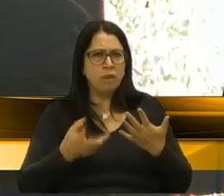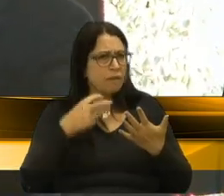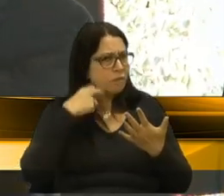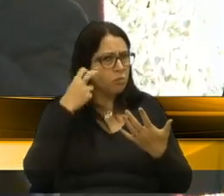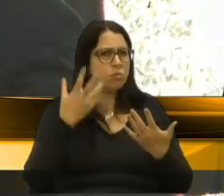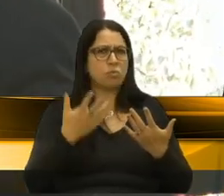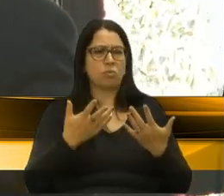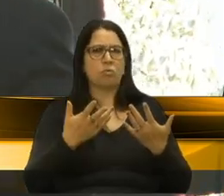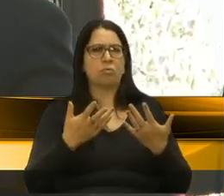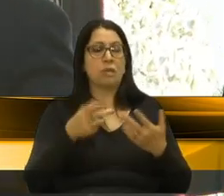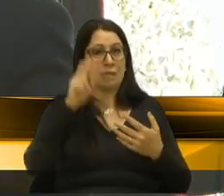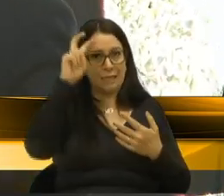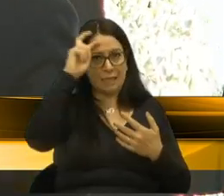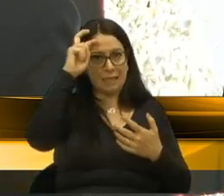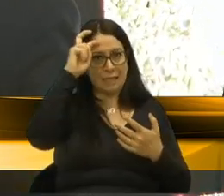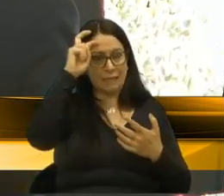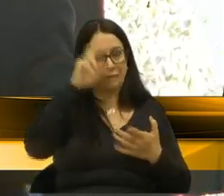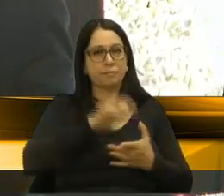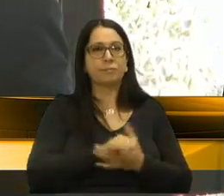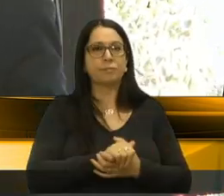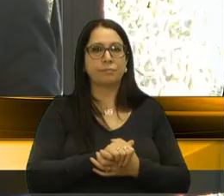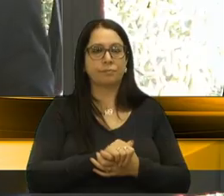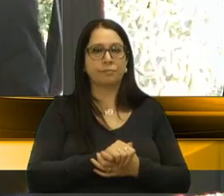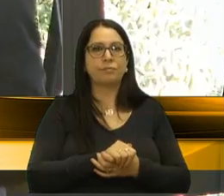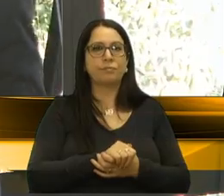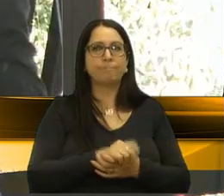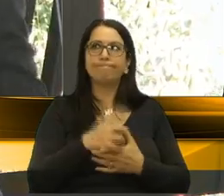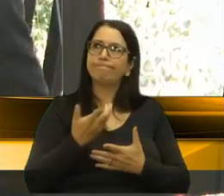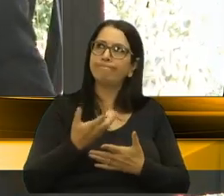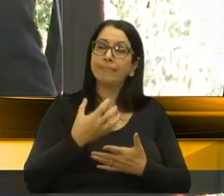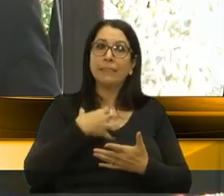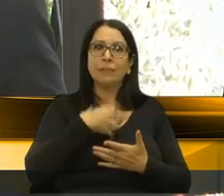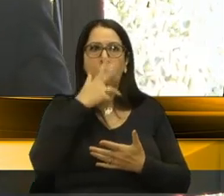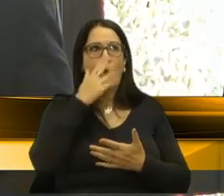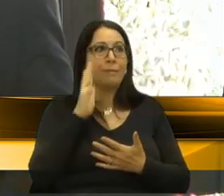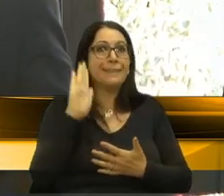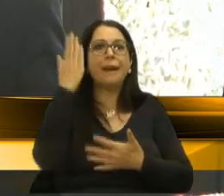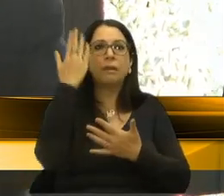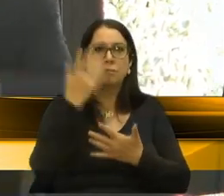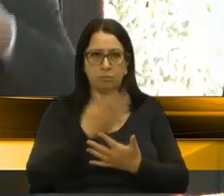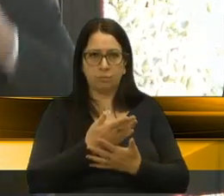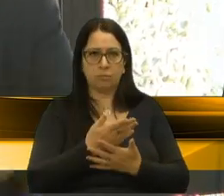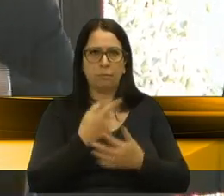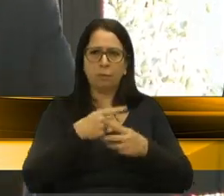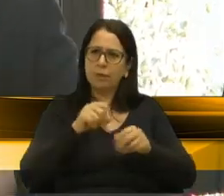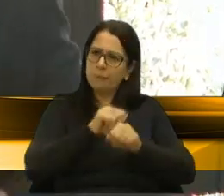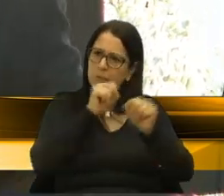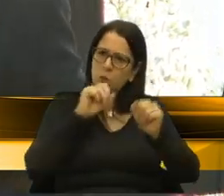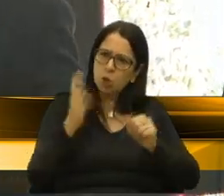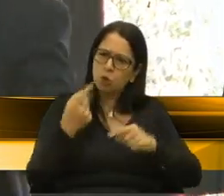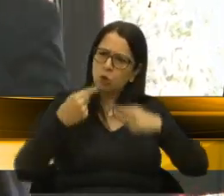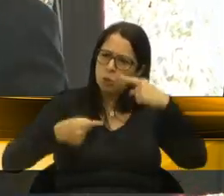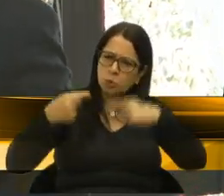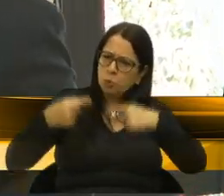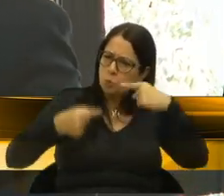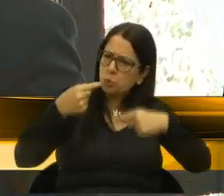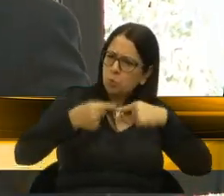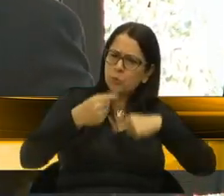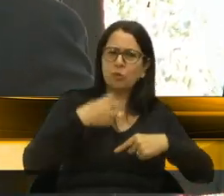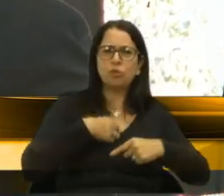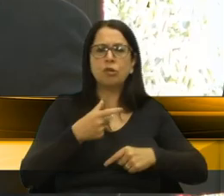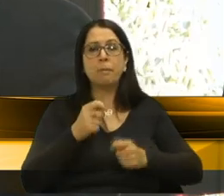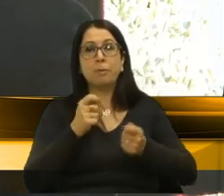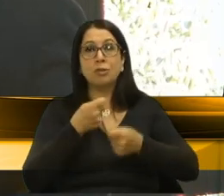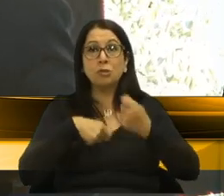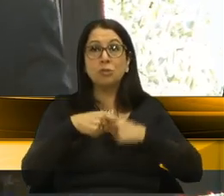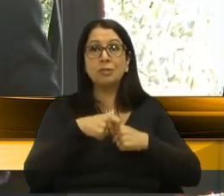vergonhoso. Quinta-feira, eu me senti traído aqui, porque eu passei a manhã inteira aqui discutindo de que forma a gente pode